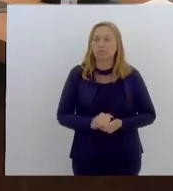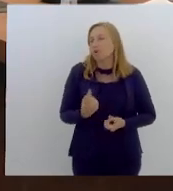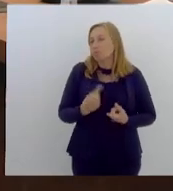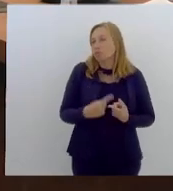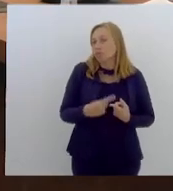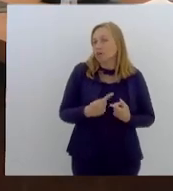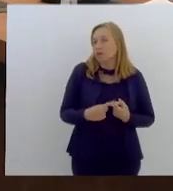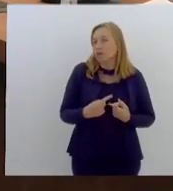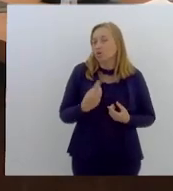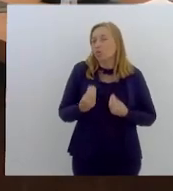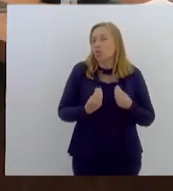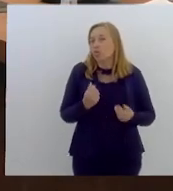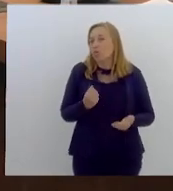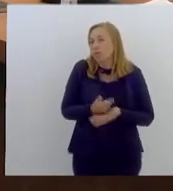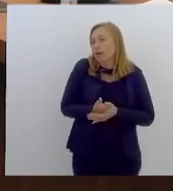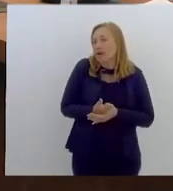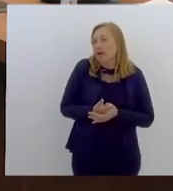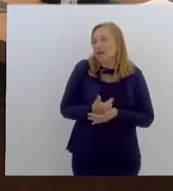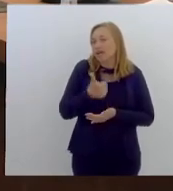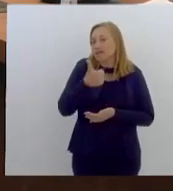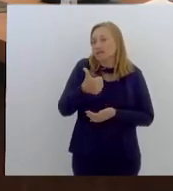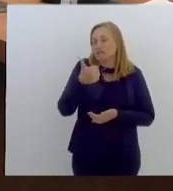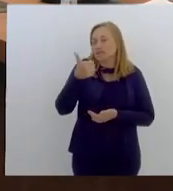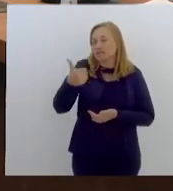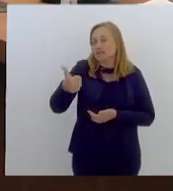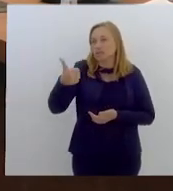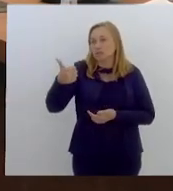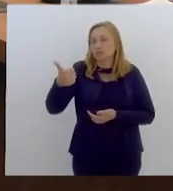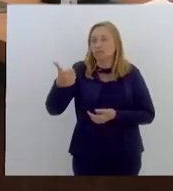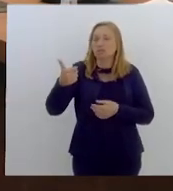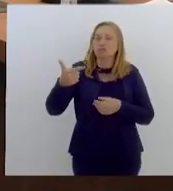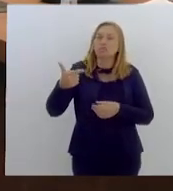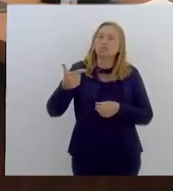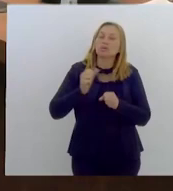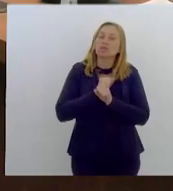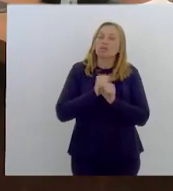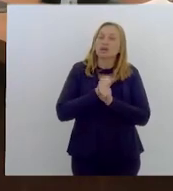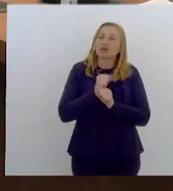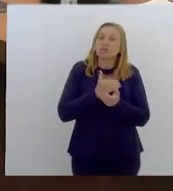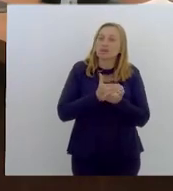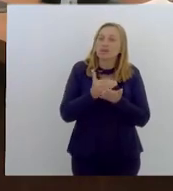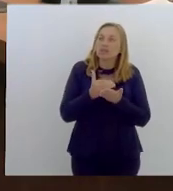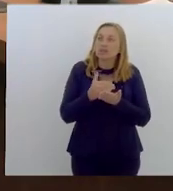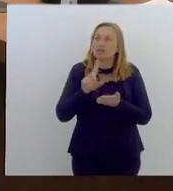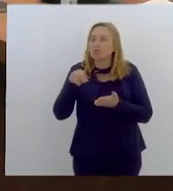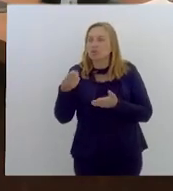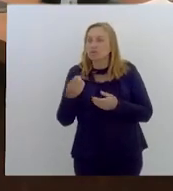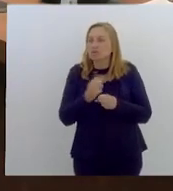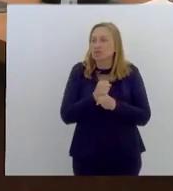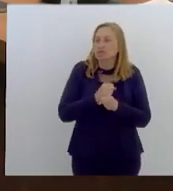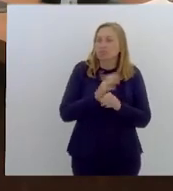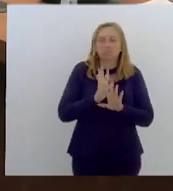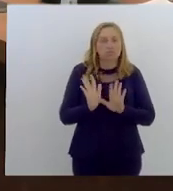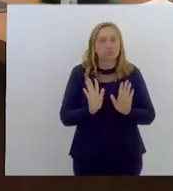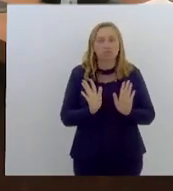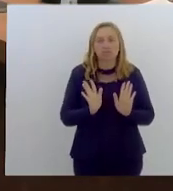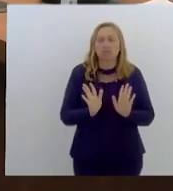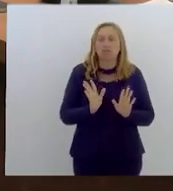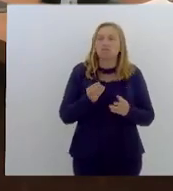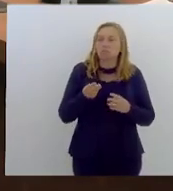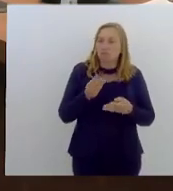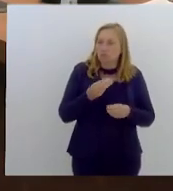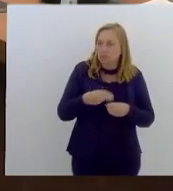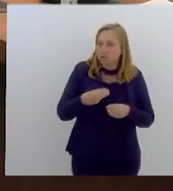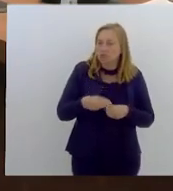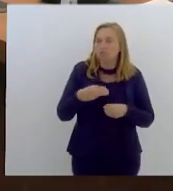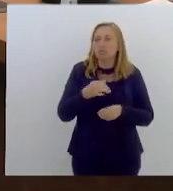a questão de como vai pagar 112 anos para começar daqui a não sei quantos anos, obviamente, o município do Rio de